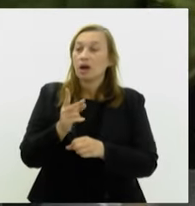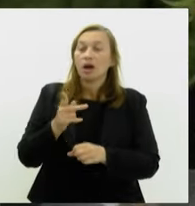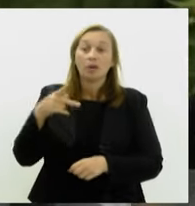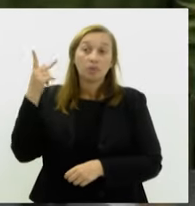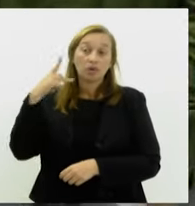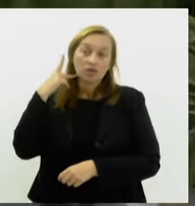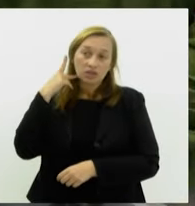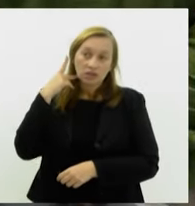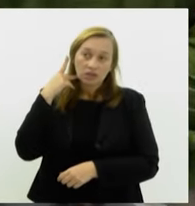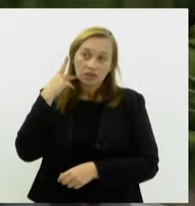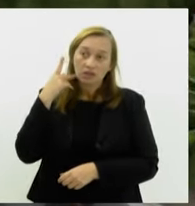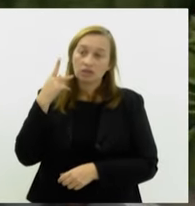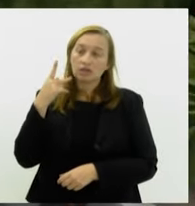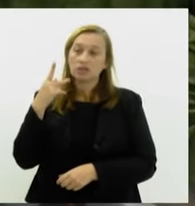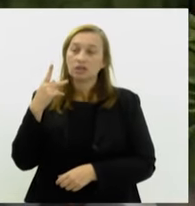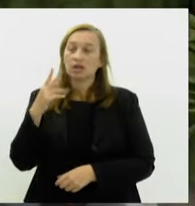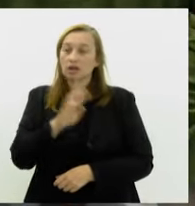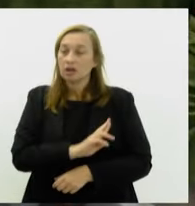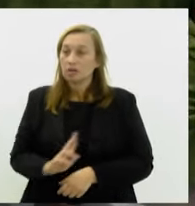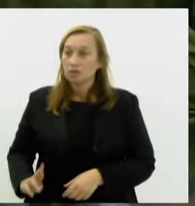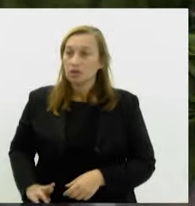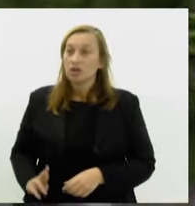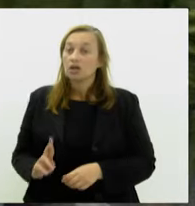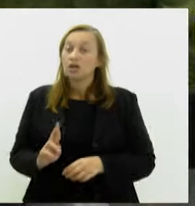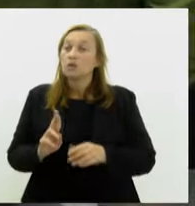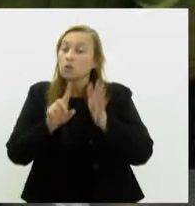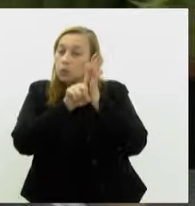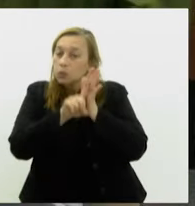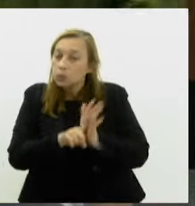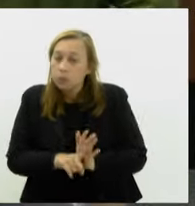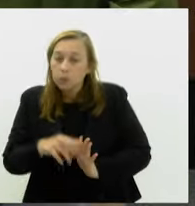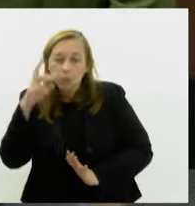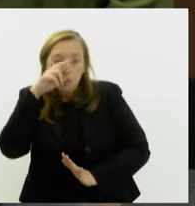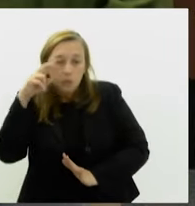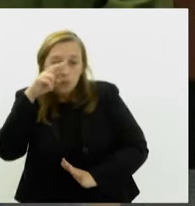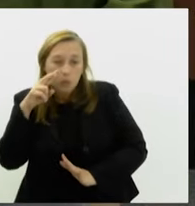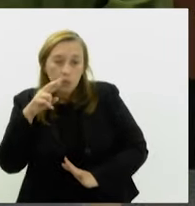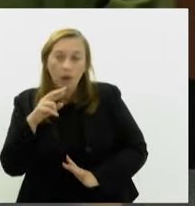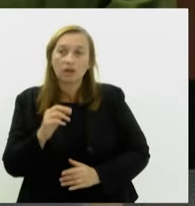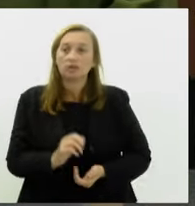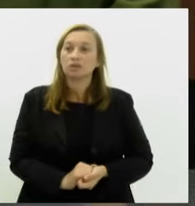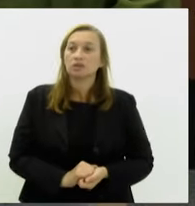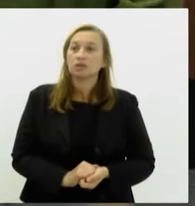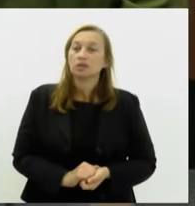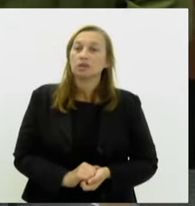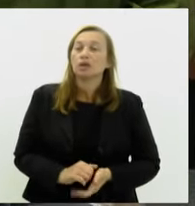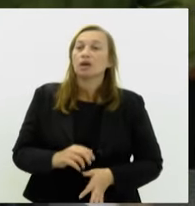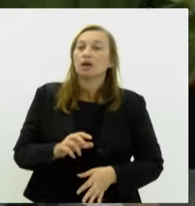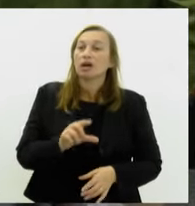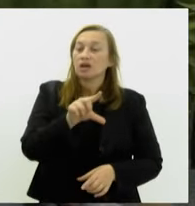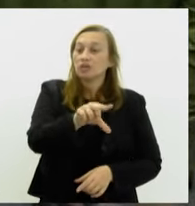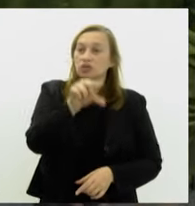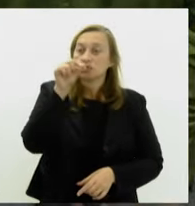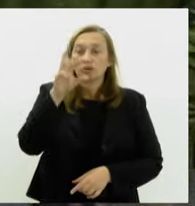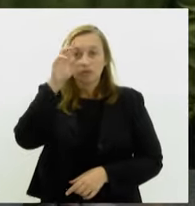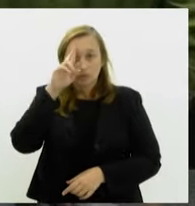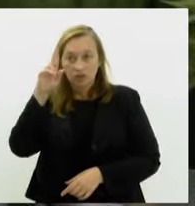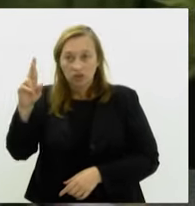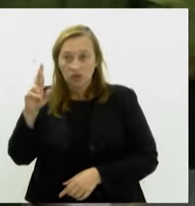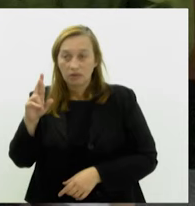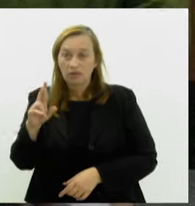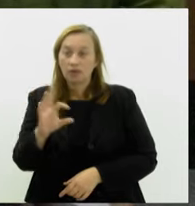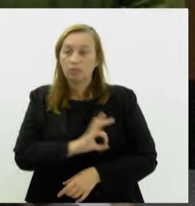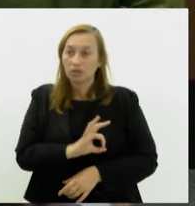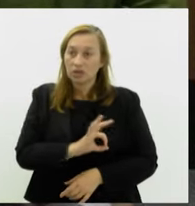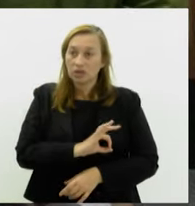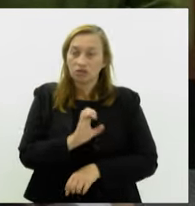sejam investigados aqueles que nomearam Rivaldo Barbosa para a chefia da Polícia Civil do Estado do Rio de